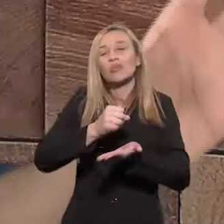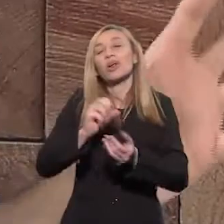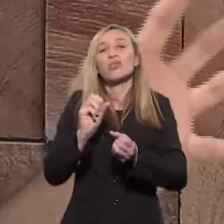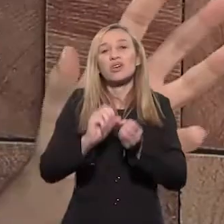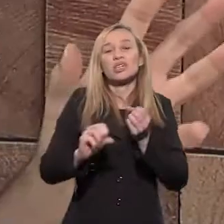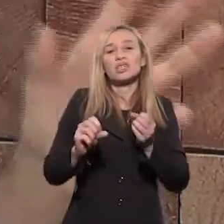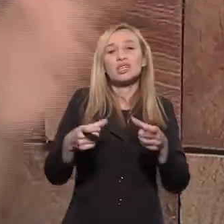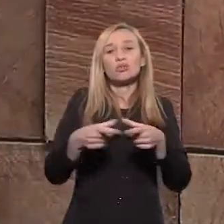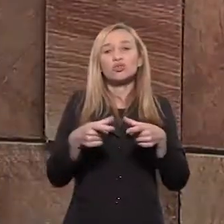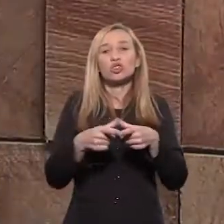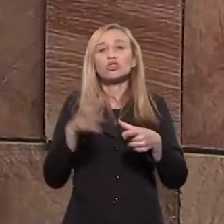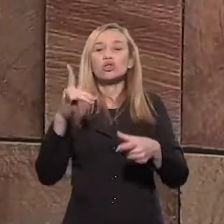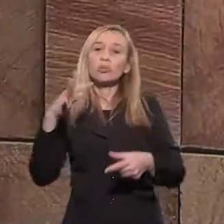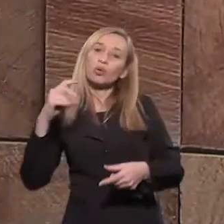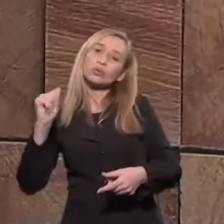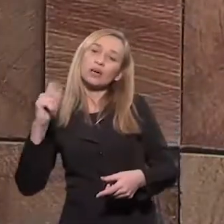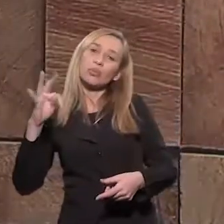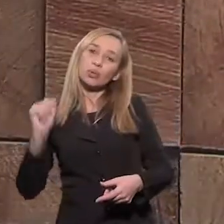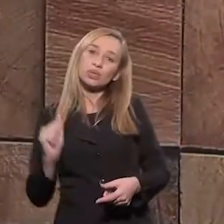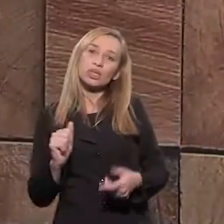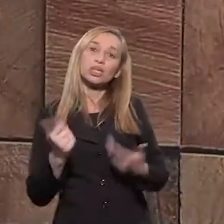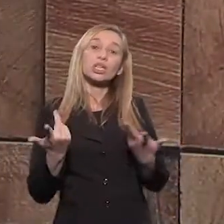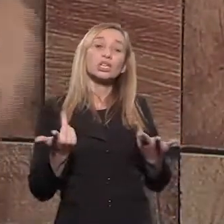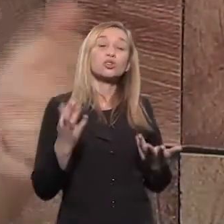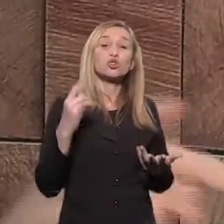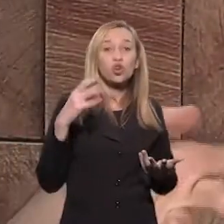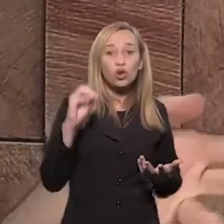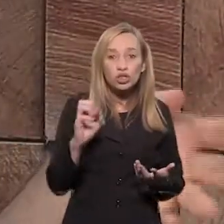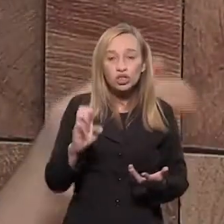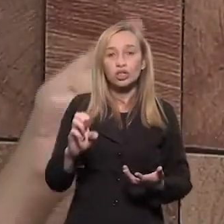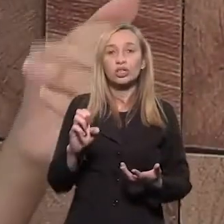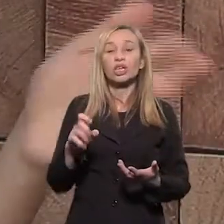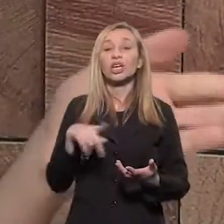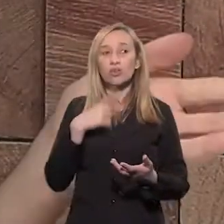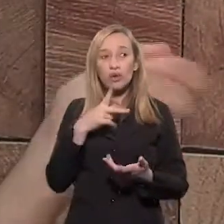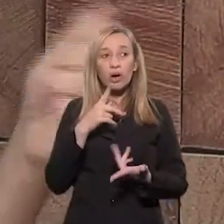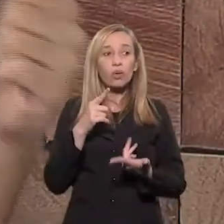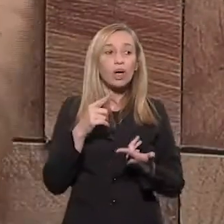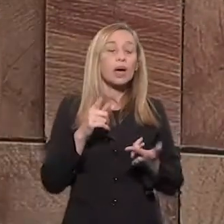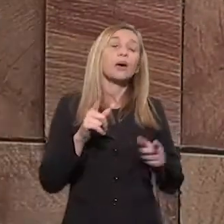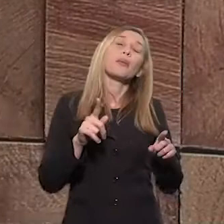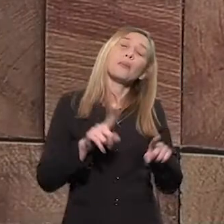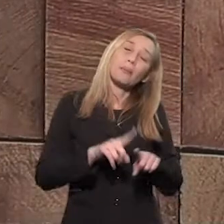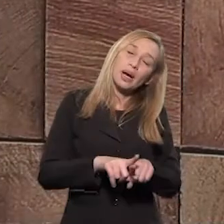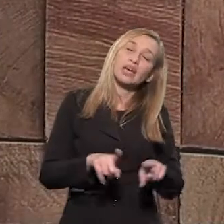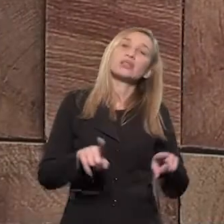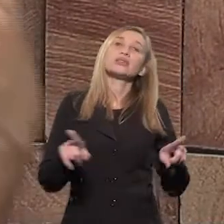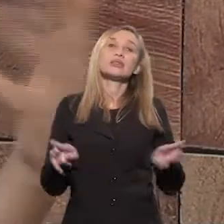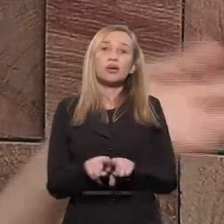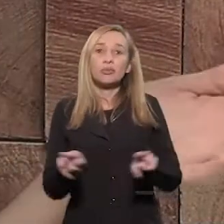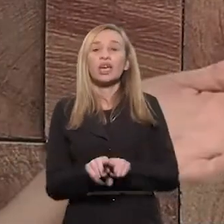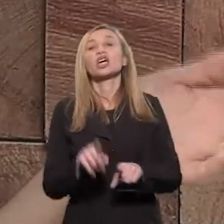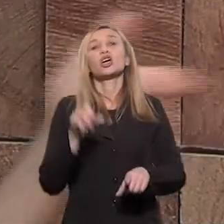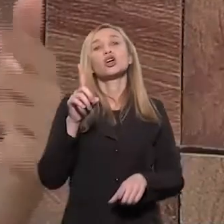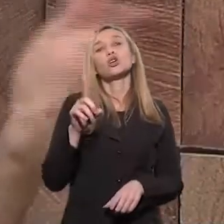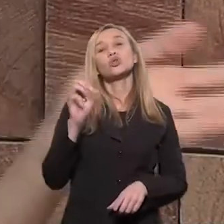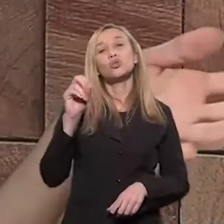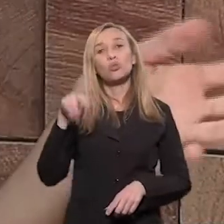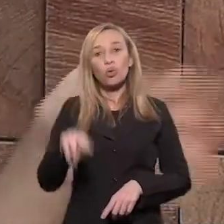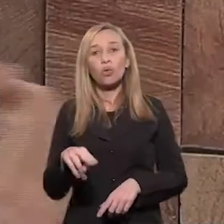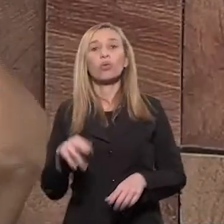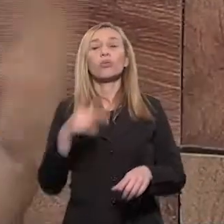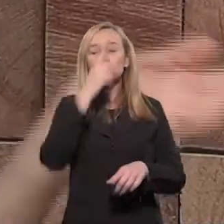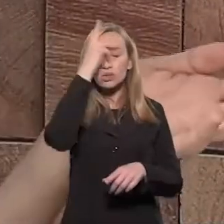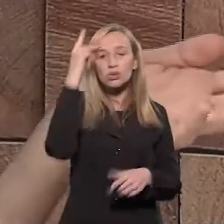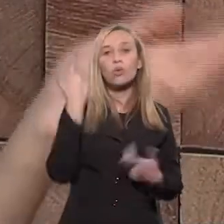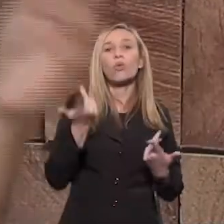eu fazer esse disco de ponta a ponta da forma como fiz. Então, Jorge de Lima, eu cito ele, mas assim, também Drummond, também Pessoa,